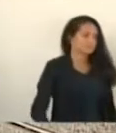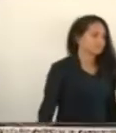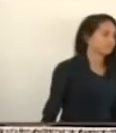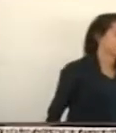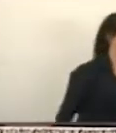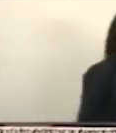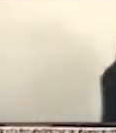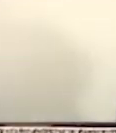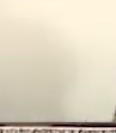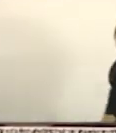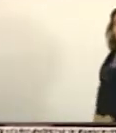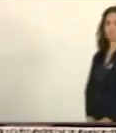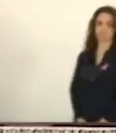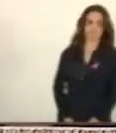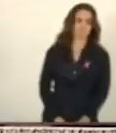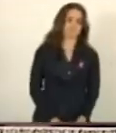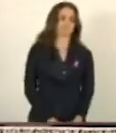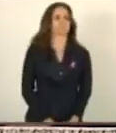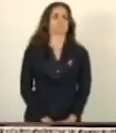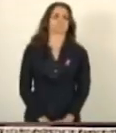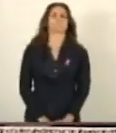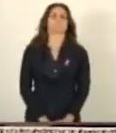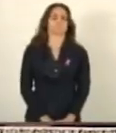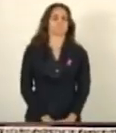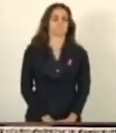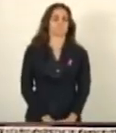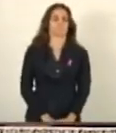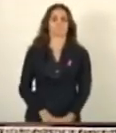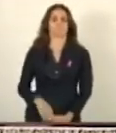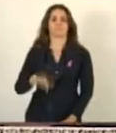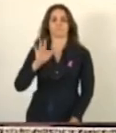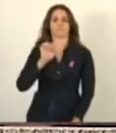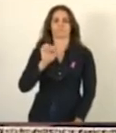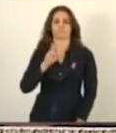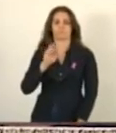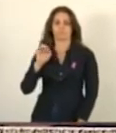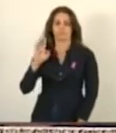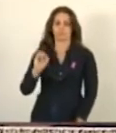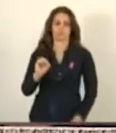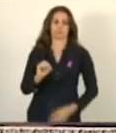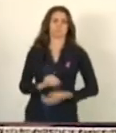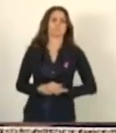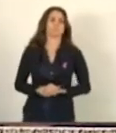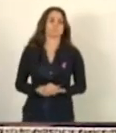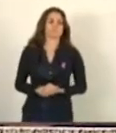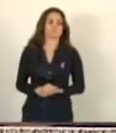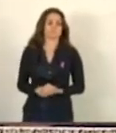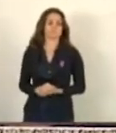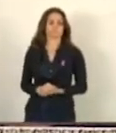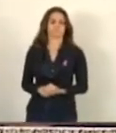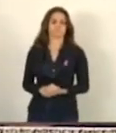responsabilidade só aumenta. Só aumenta. Com a palavra, deputado Teodorico Ferraço.